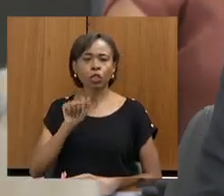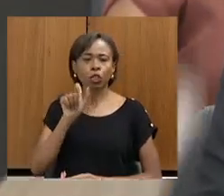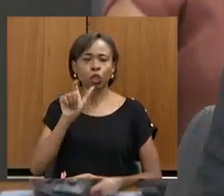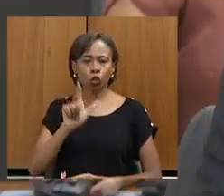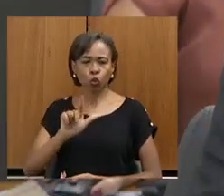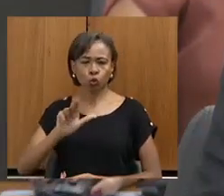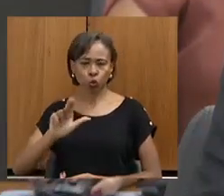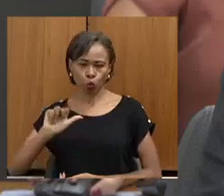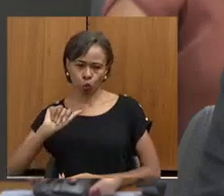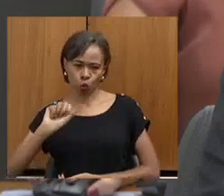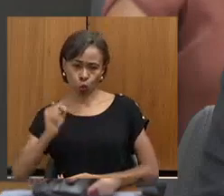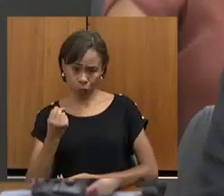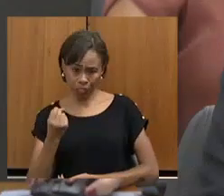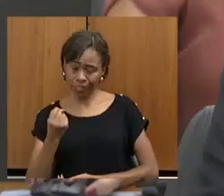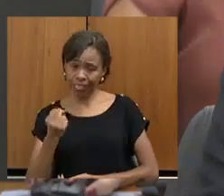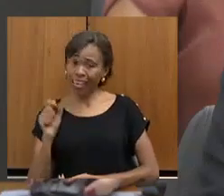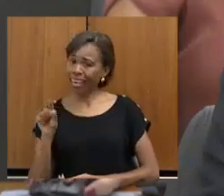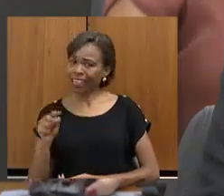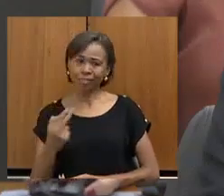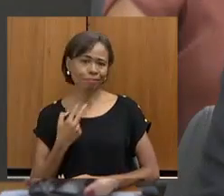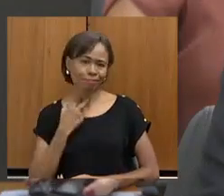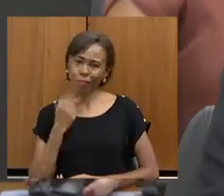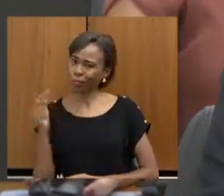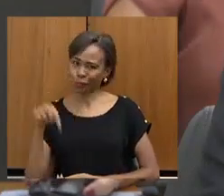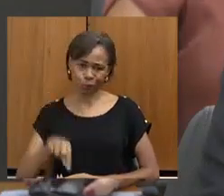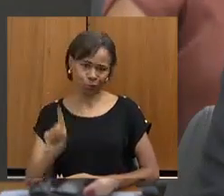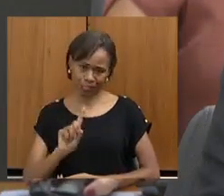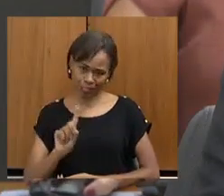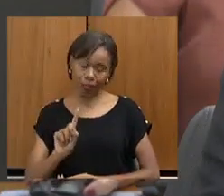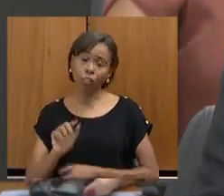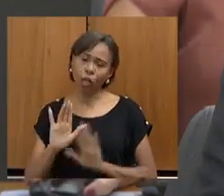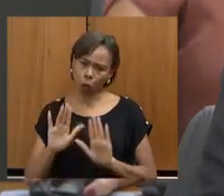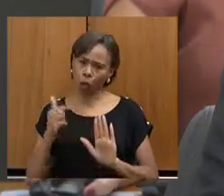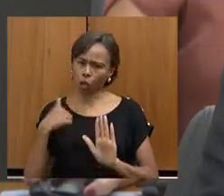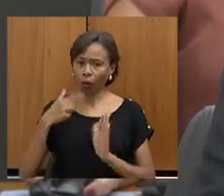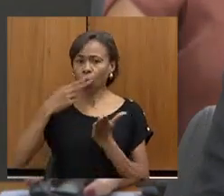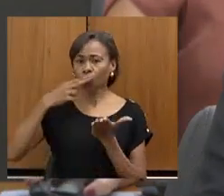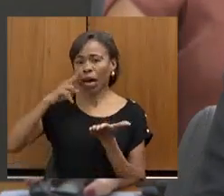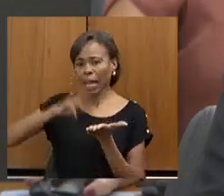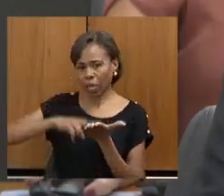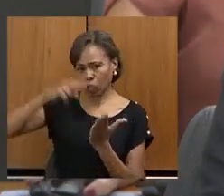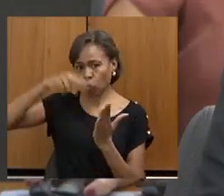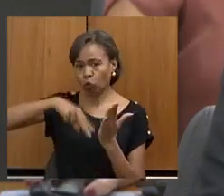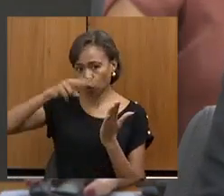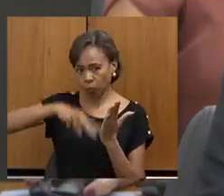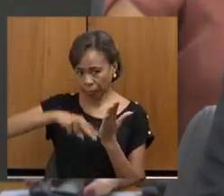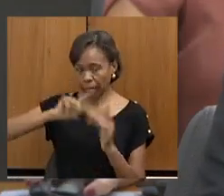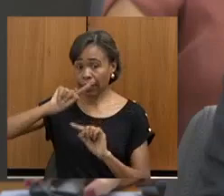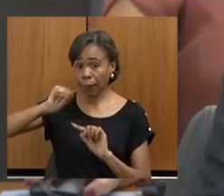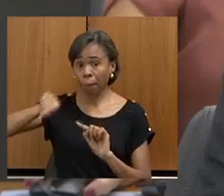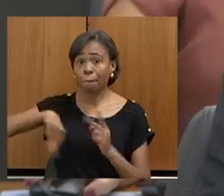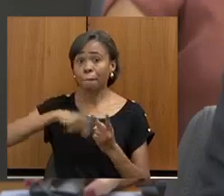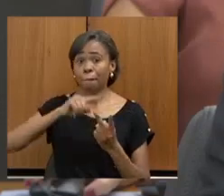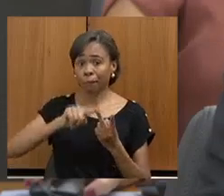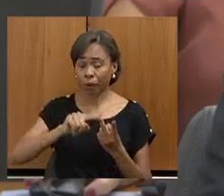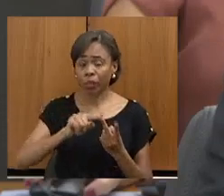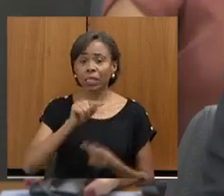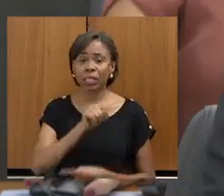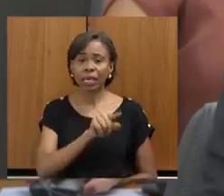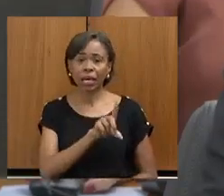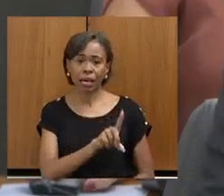presente, eu vou fazer aqui a leitura da carta e, em sequência, eu vou passar a fala para a diva